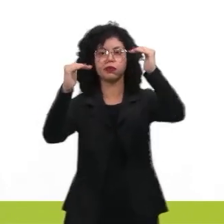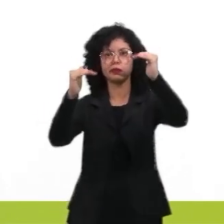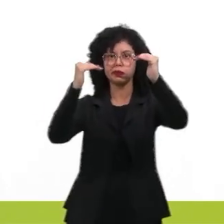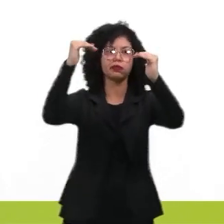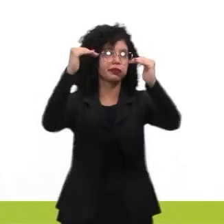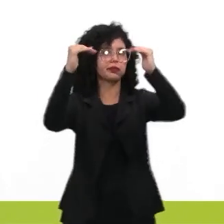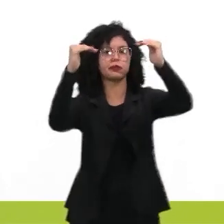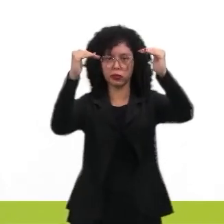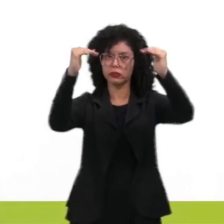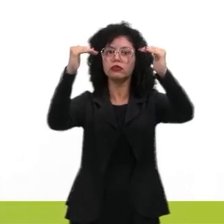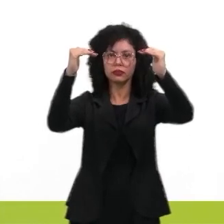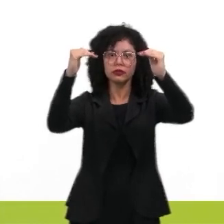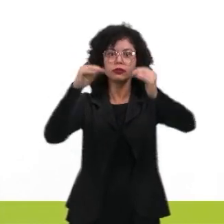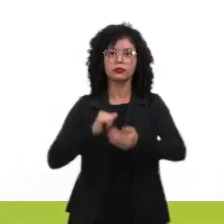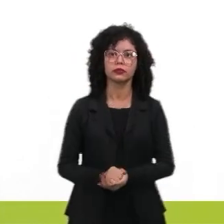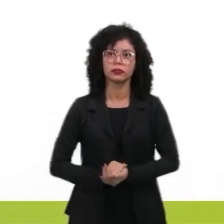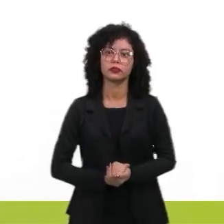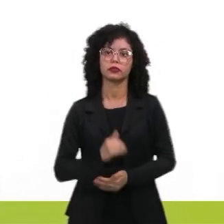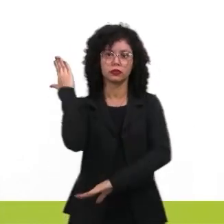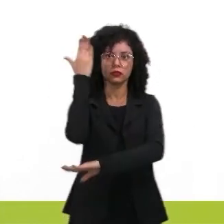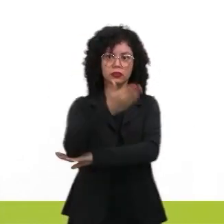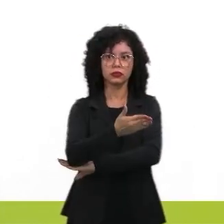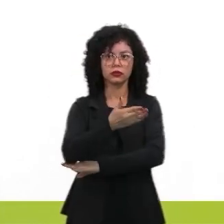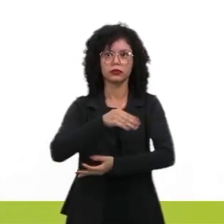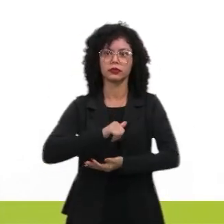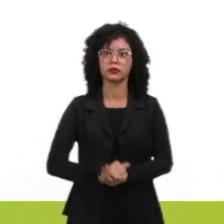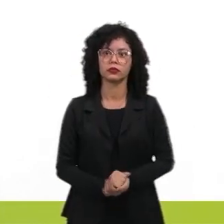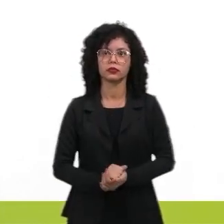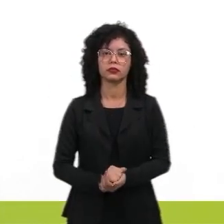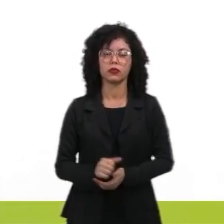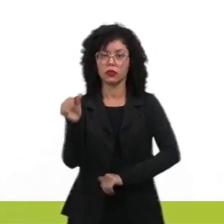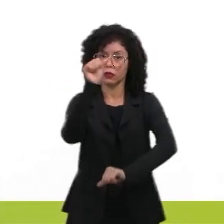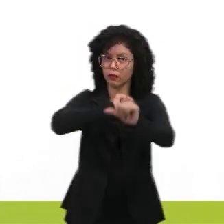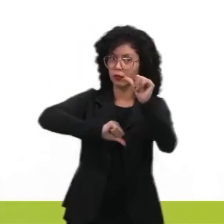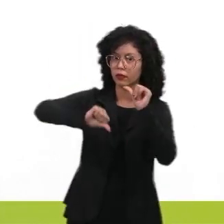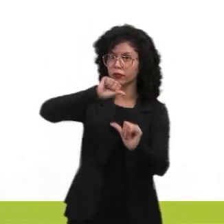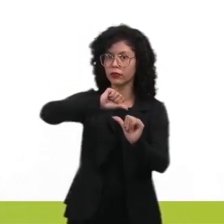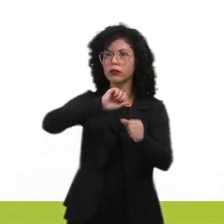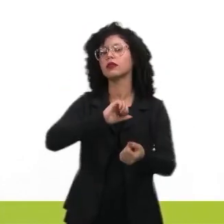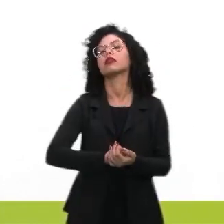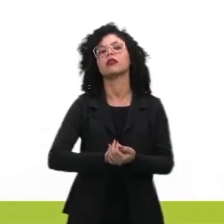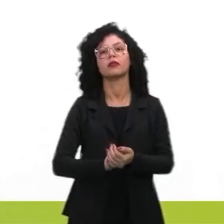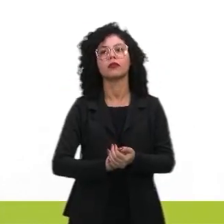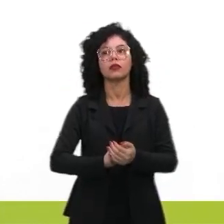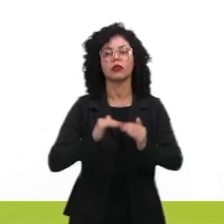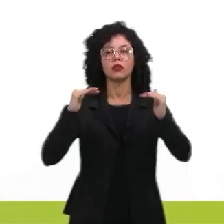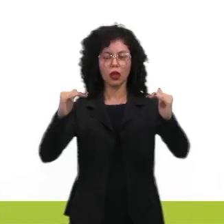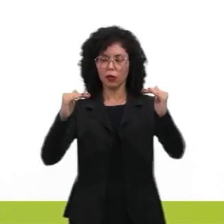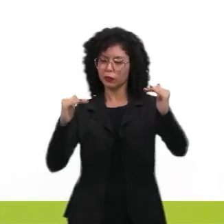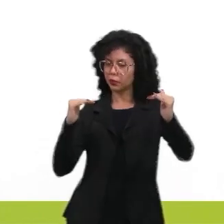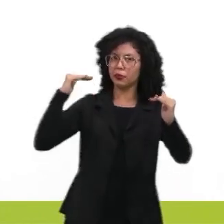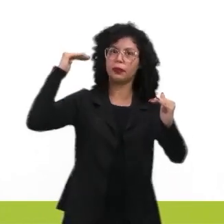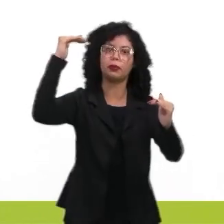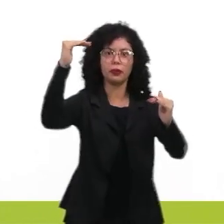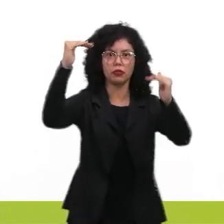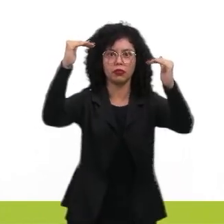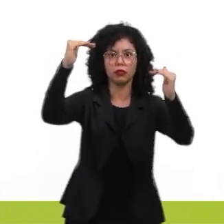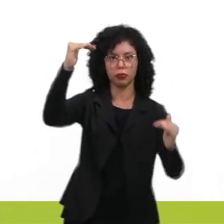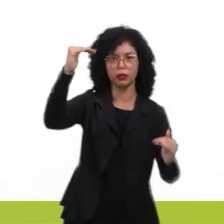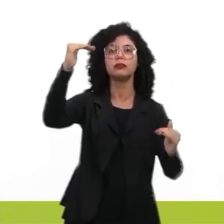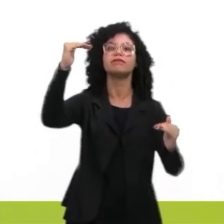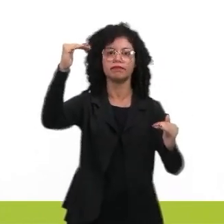característica de uma grandeza diretamente proporcional. Inversamente proporcional, se aumentarmos uma grandeza e a outra diminui,